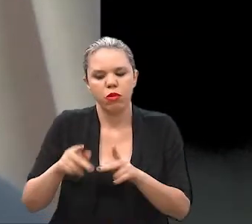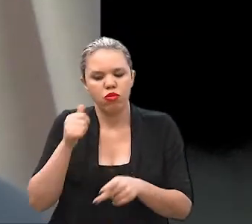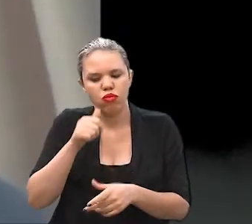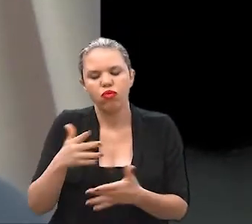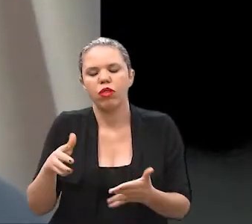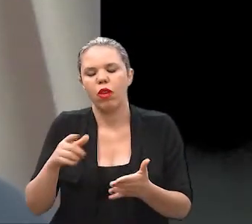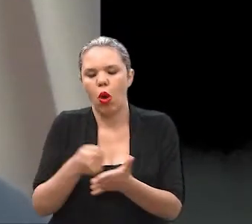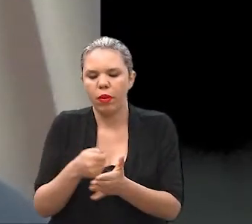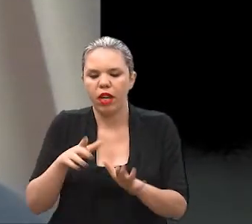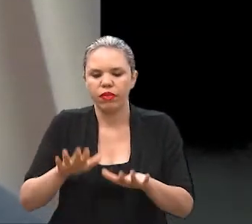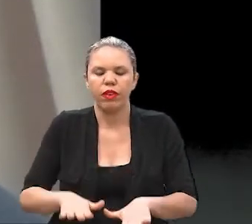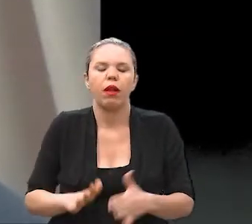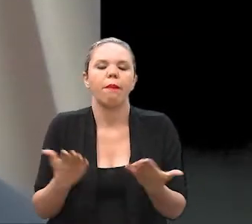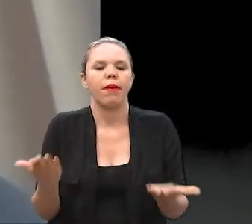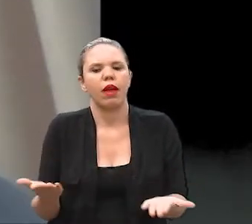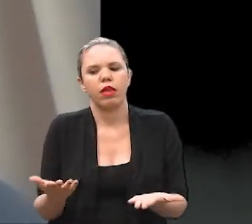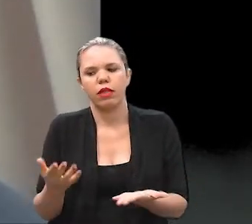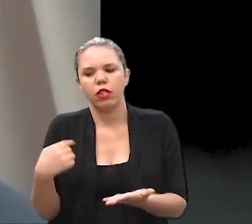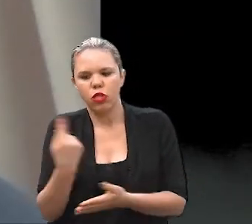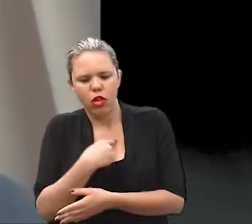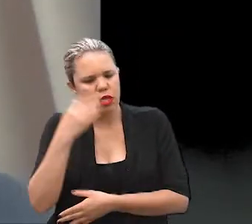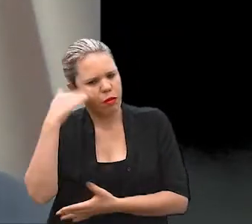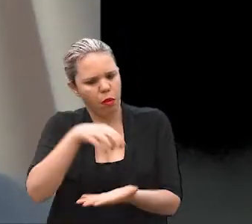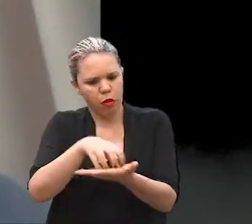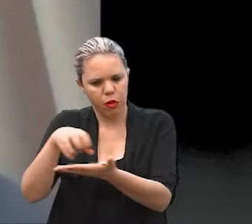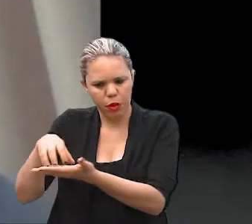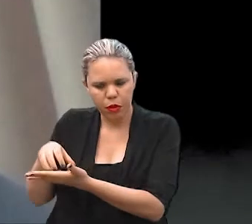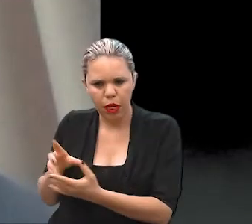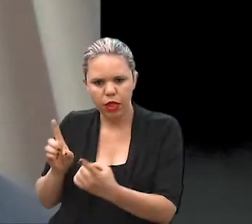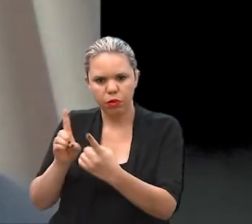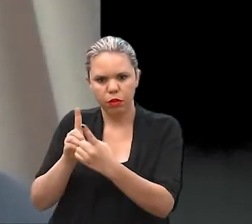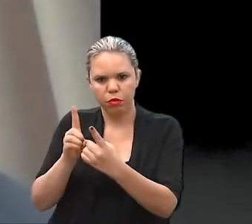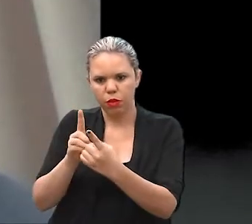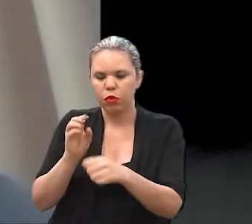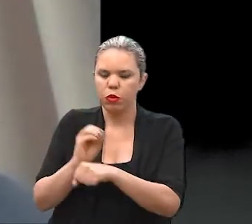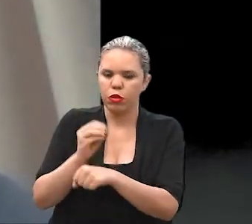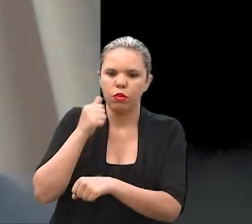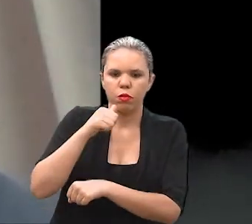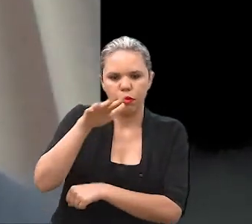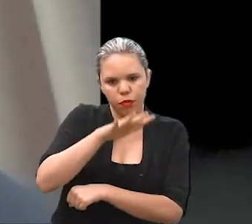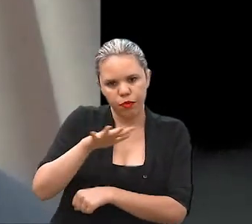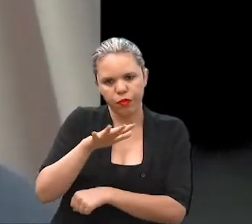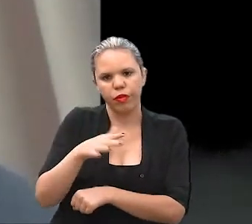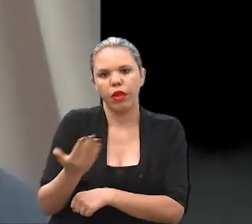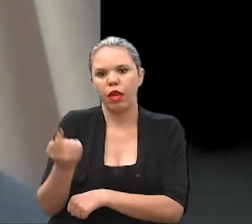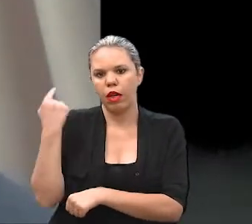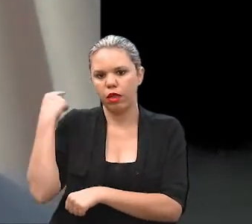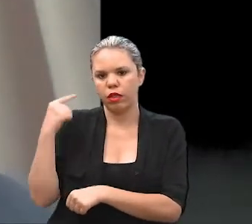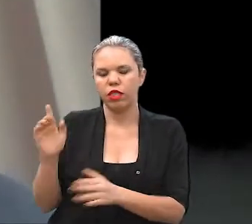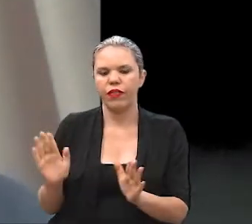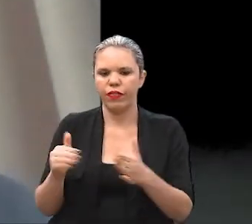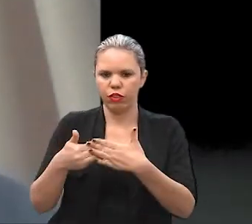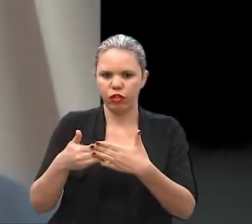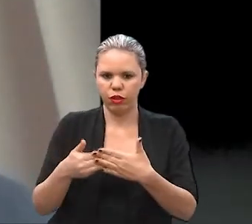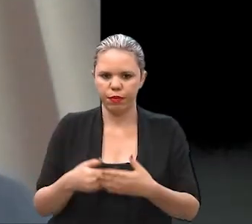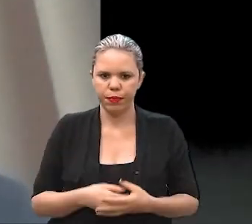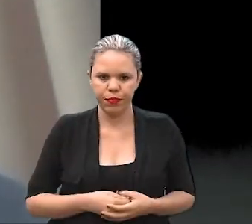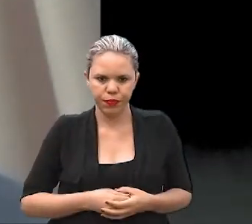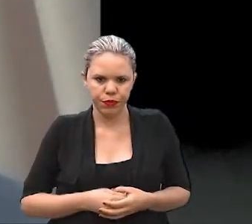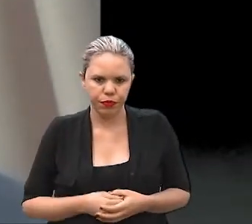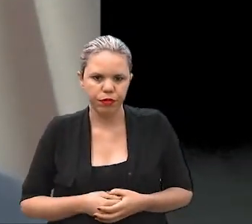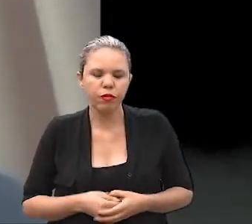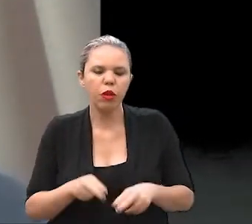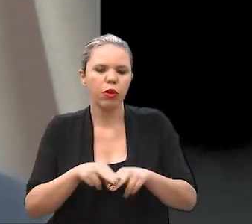dos serviços públicos de atendimento, de proteção à mulher, eles estavam fechados em função